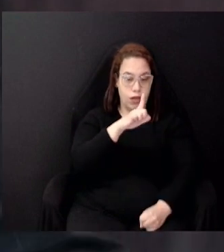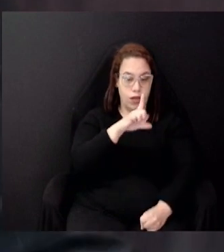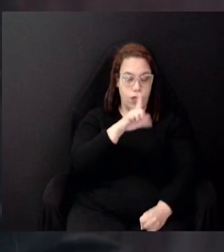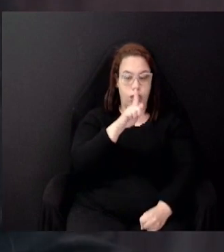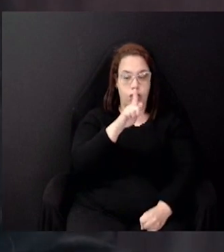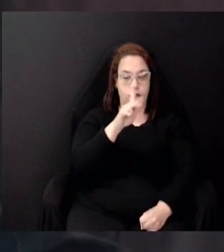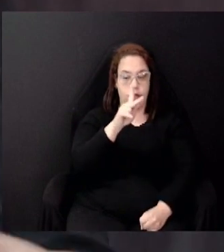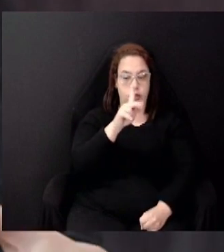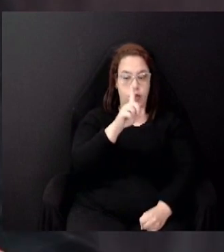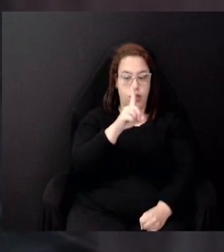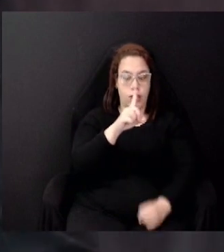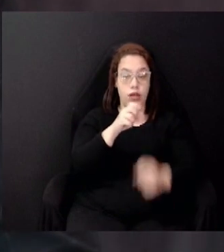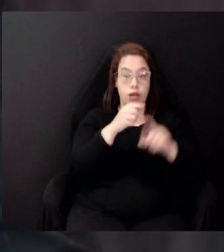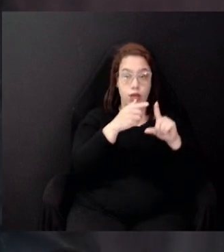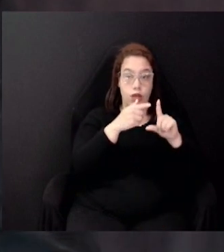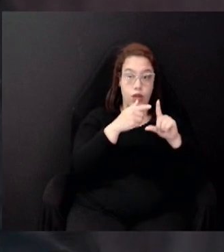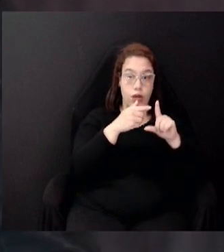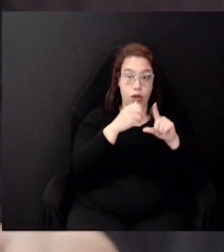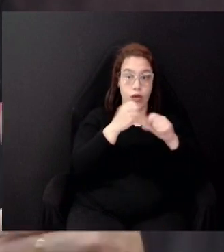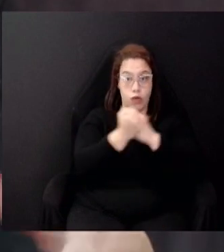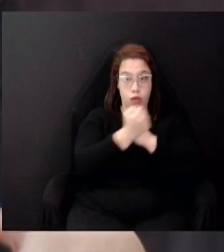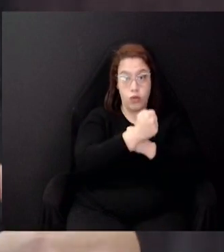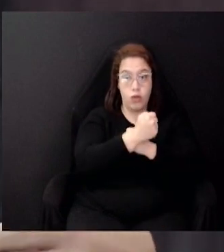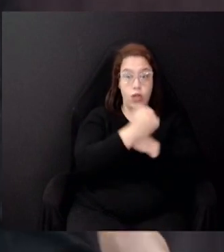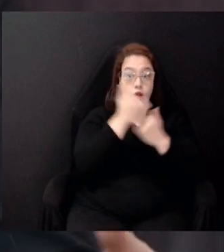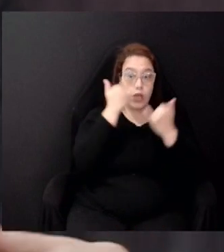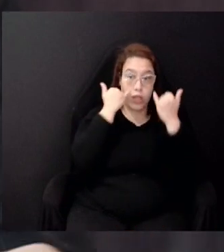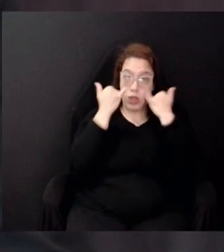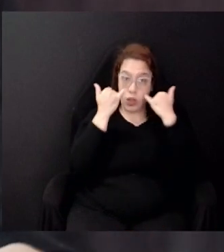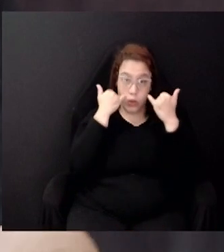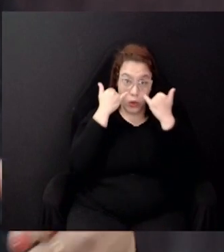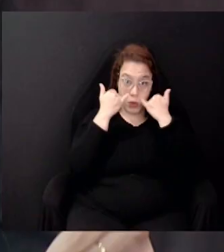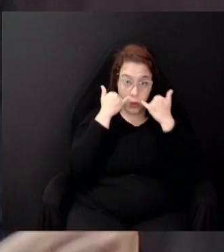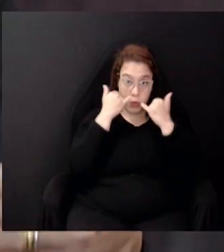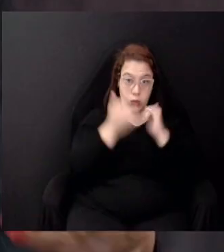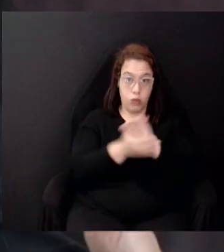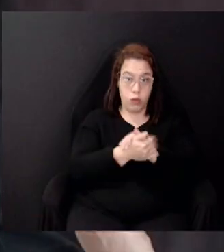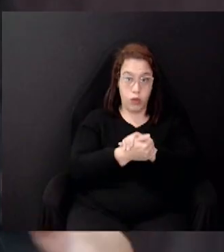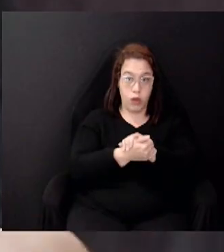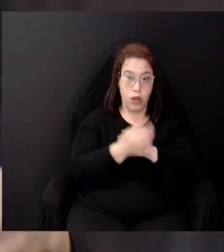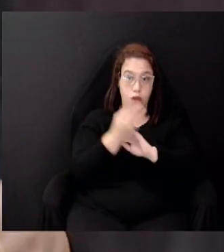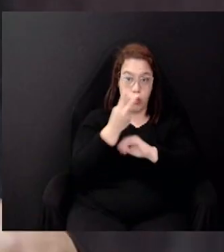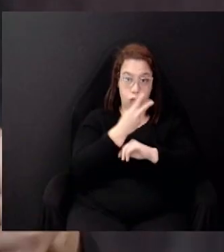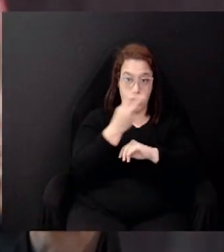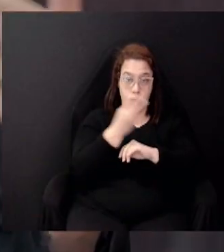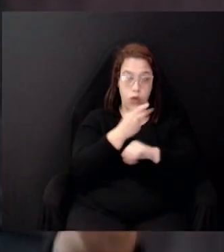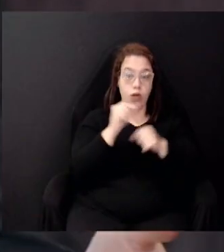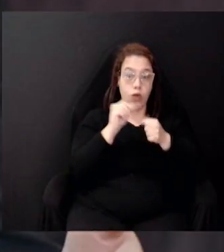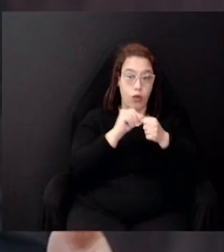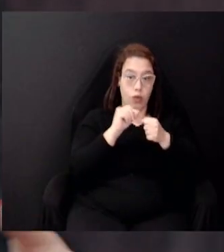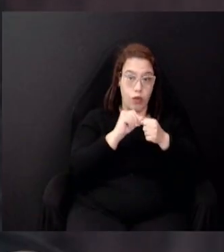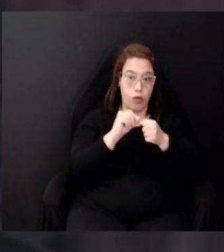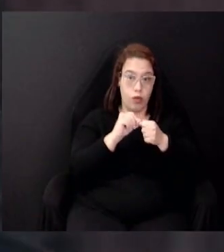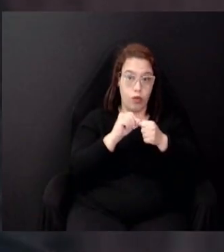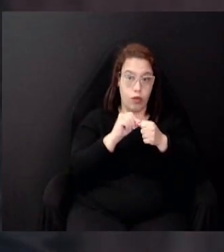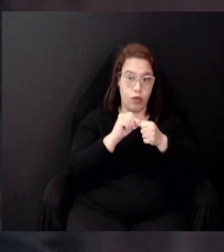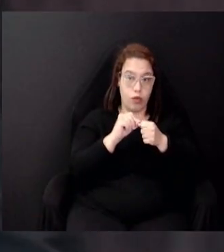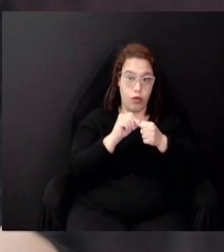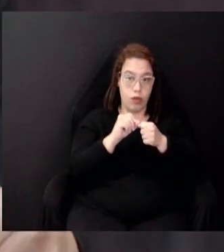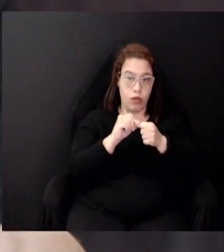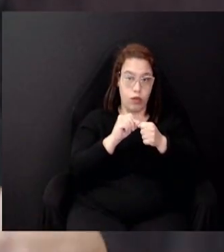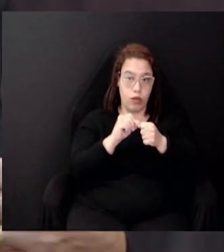Legislação Geral de Proteção de Dados, que os dois foram feitas para essa